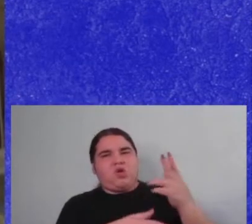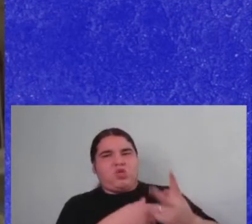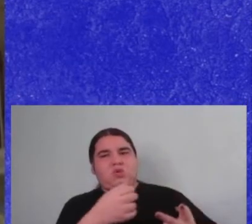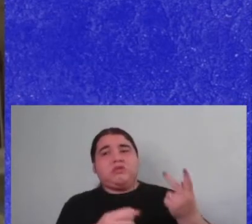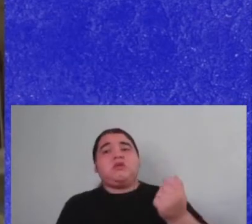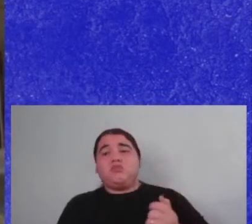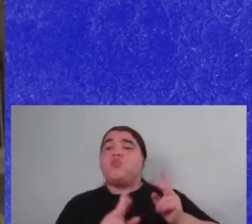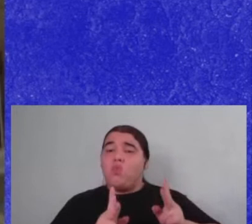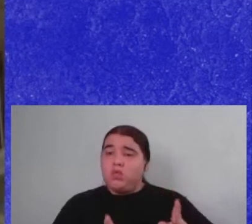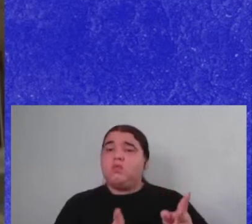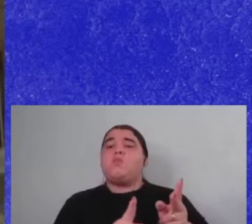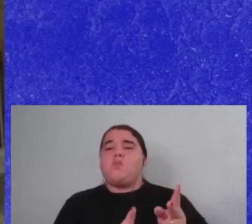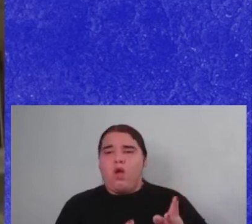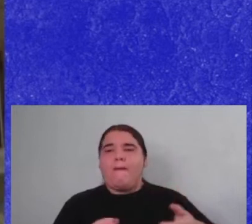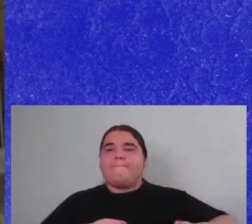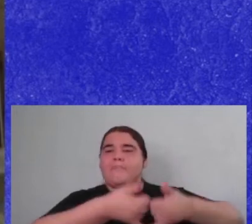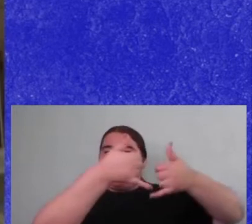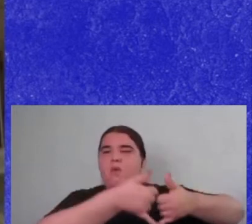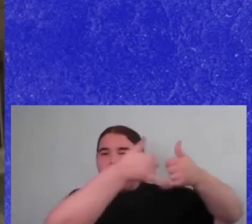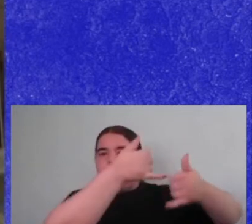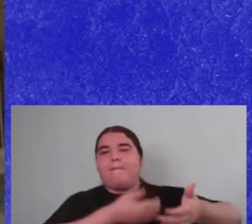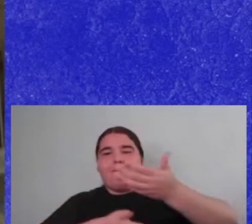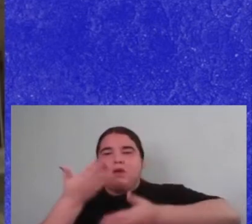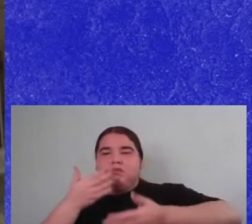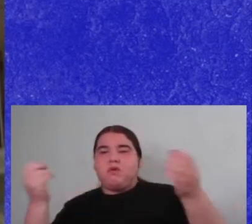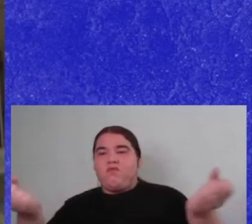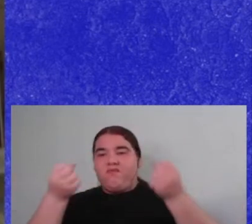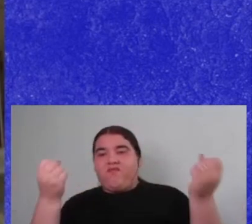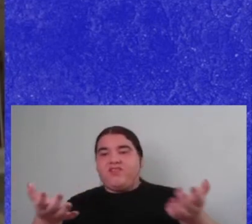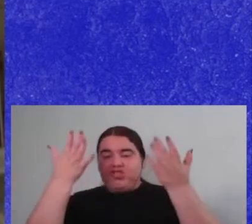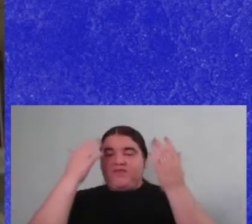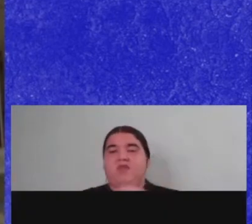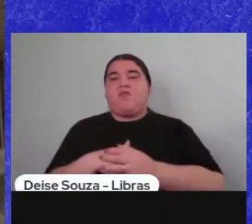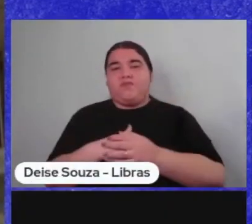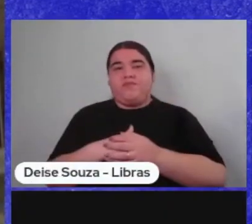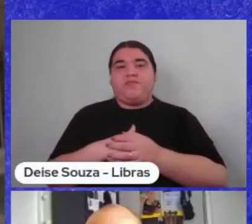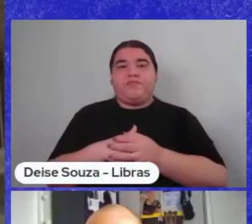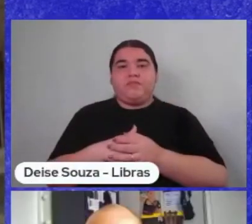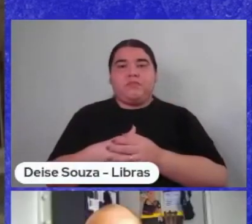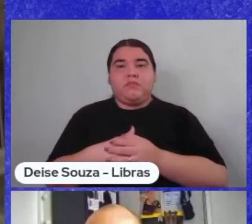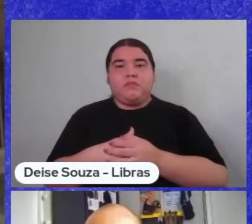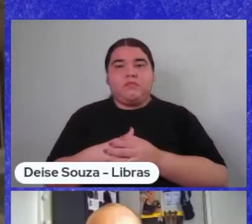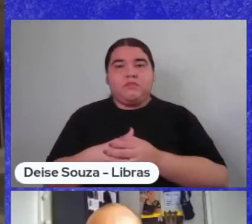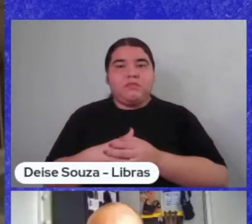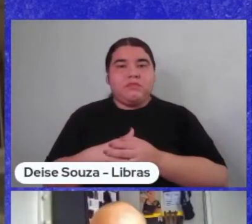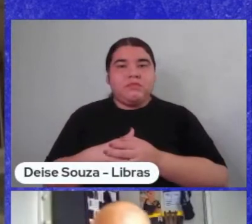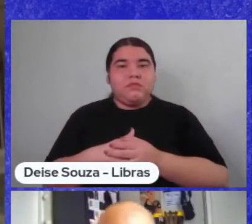ainda, né? Ganhando prêmios também e participando de festivais. Para você, Henrique tá aqui? O Henrique tá